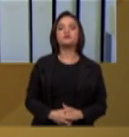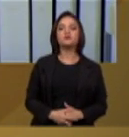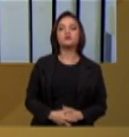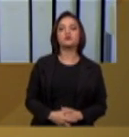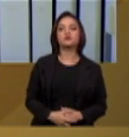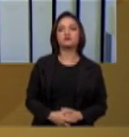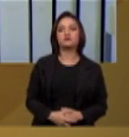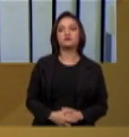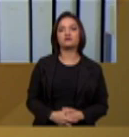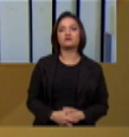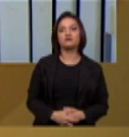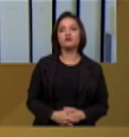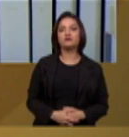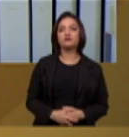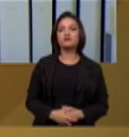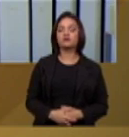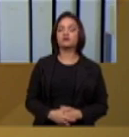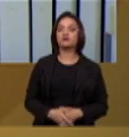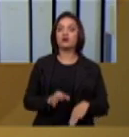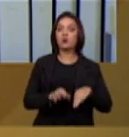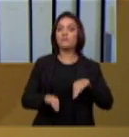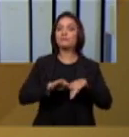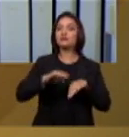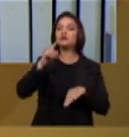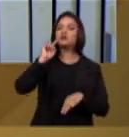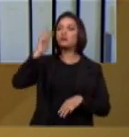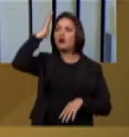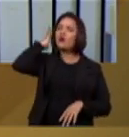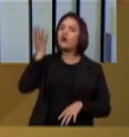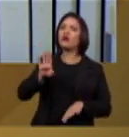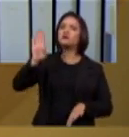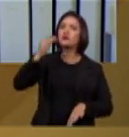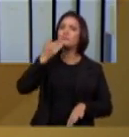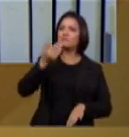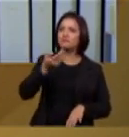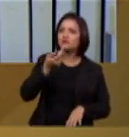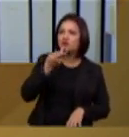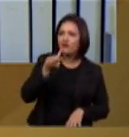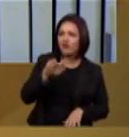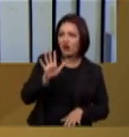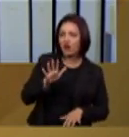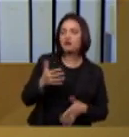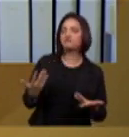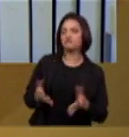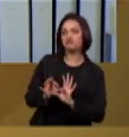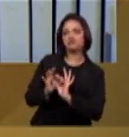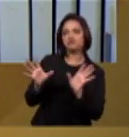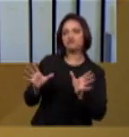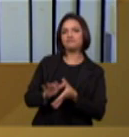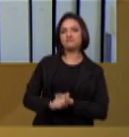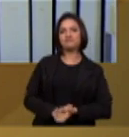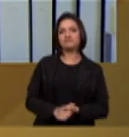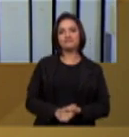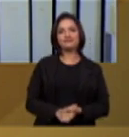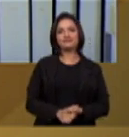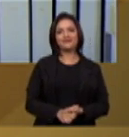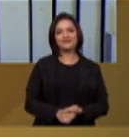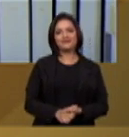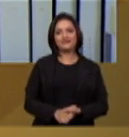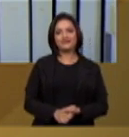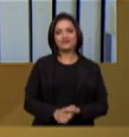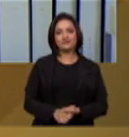O ministro Marco Aurélio sinaliza que gostaria de fazer uso da palavra. Passo então a palavra ao ministro Marco Aurélio.